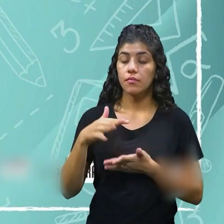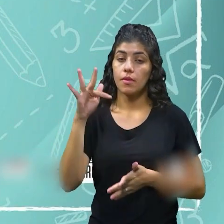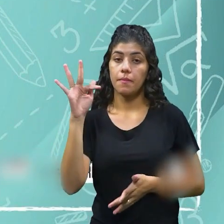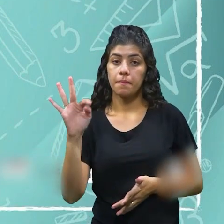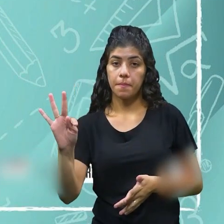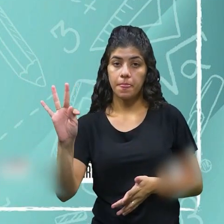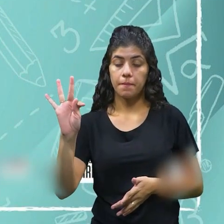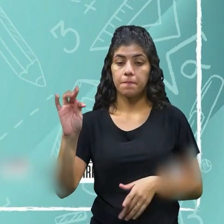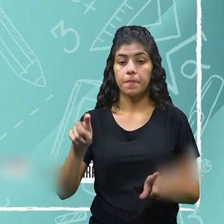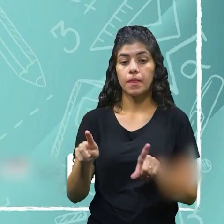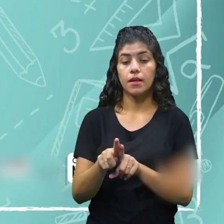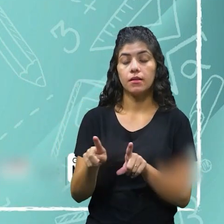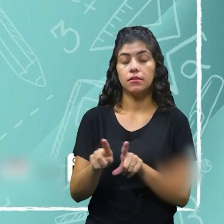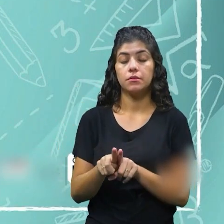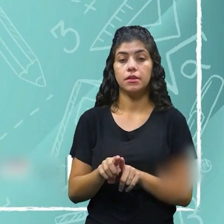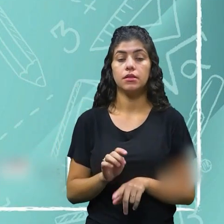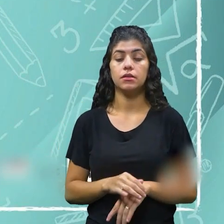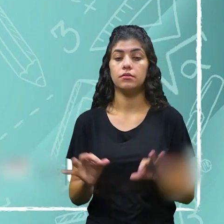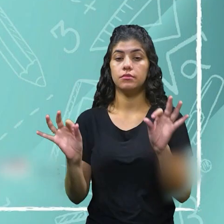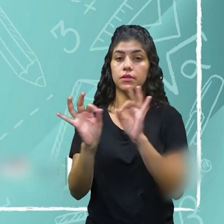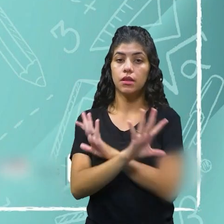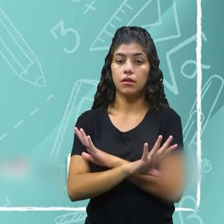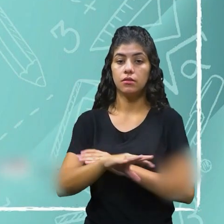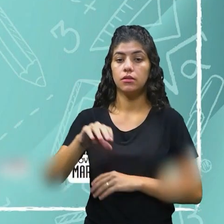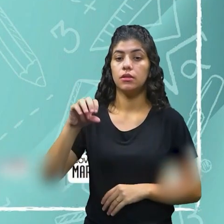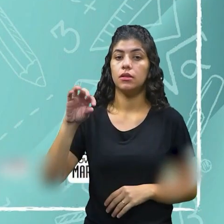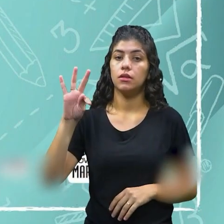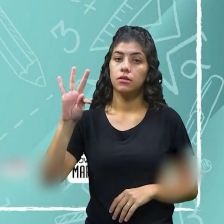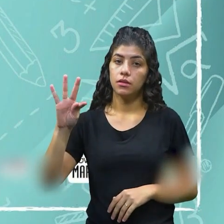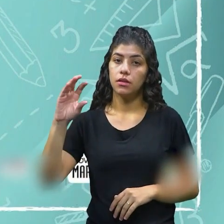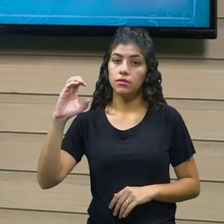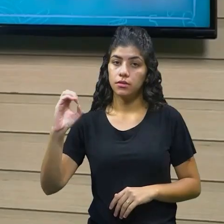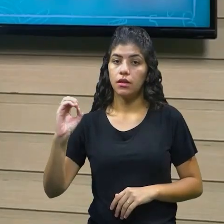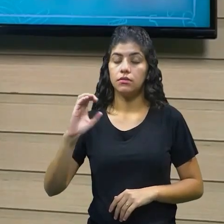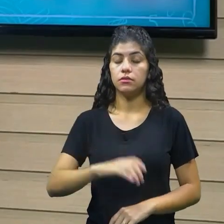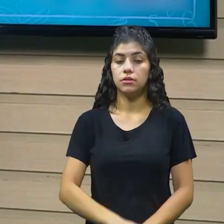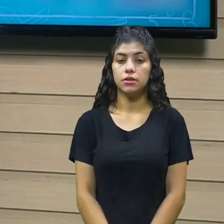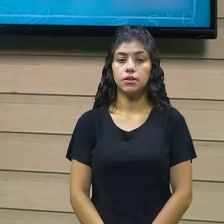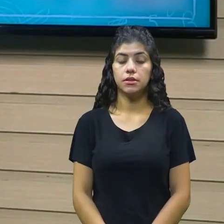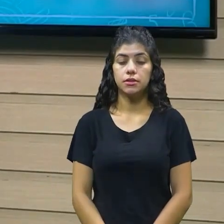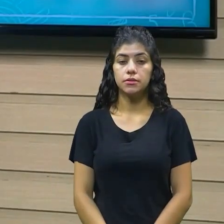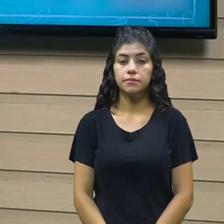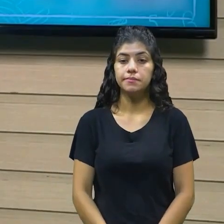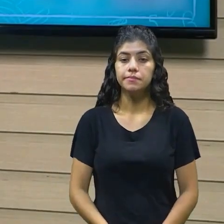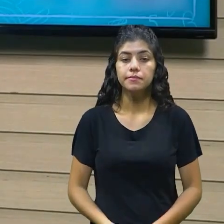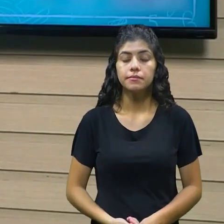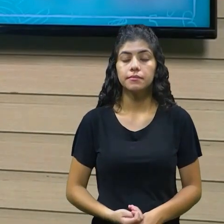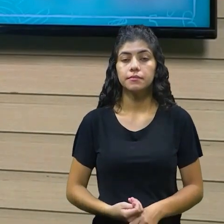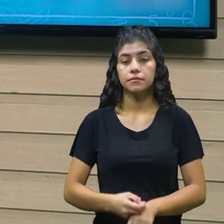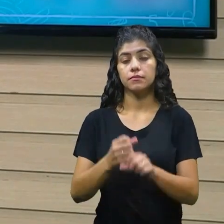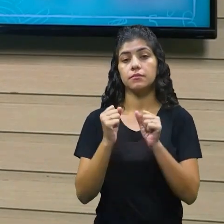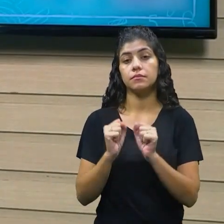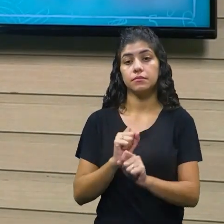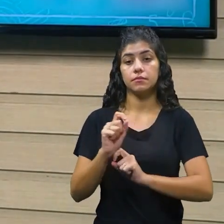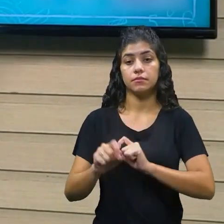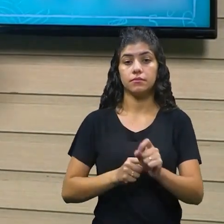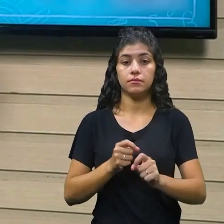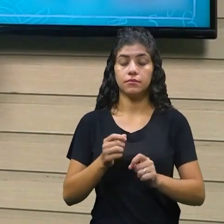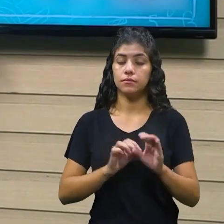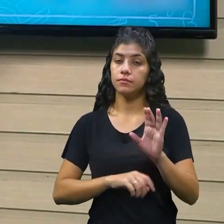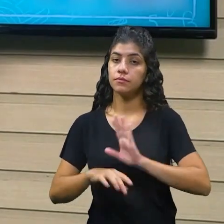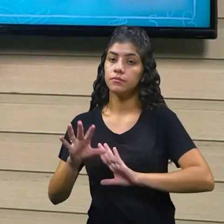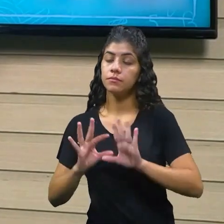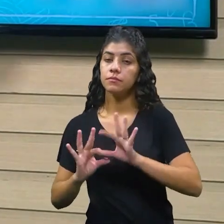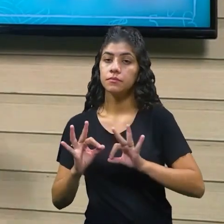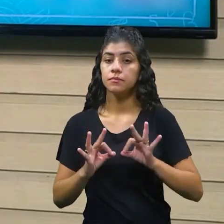T, e o instante final, denominado por T0. Então, a gente pode aqui fazer uma pequena analogia